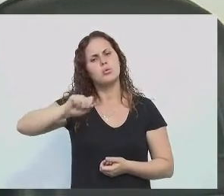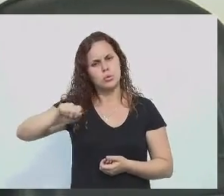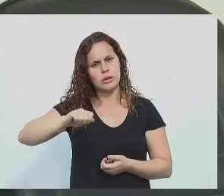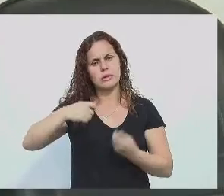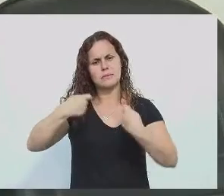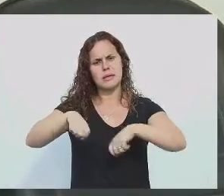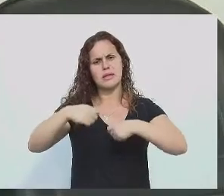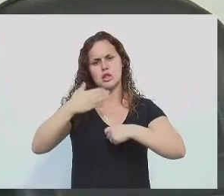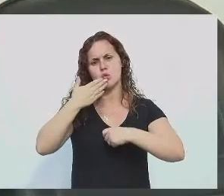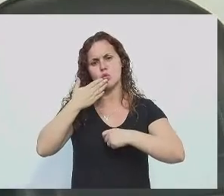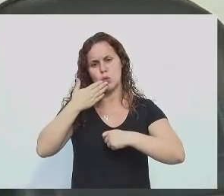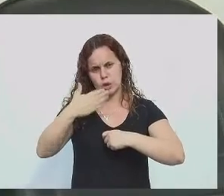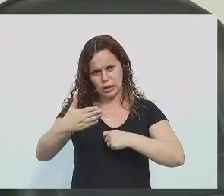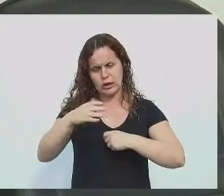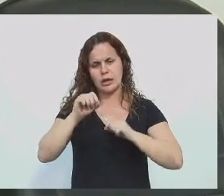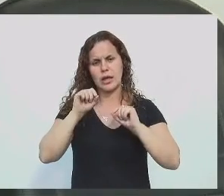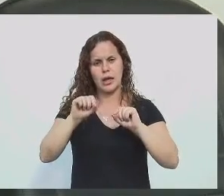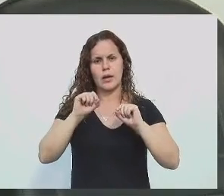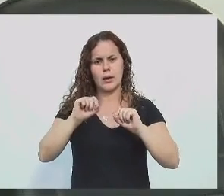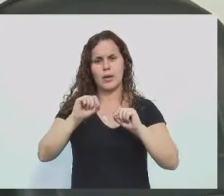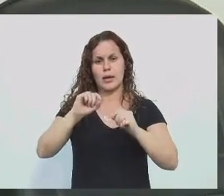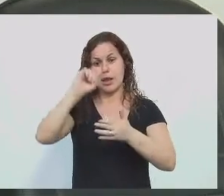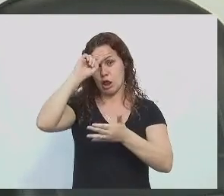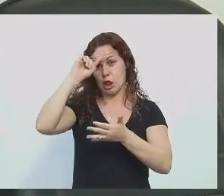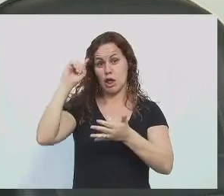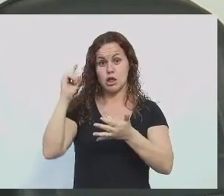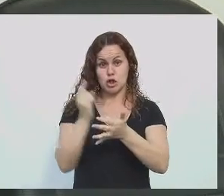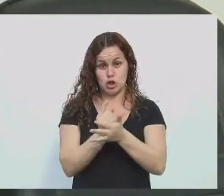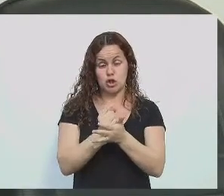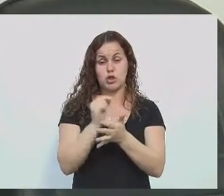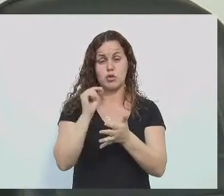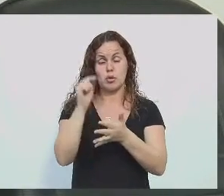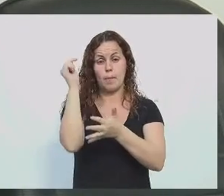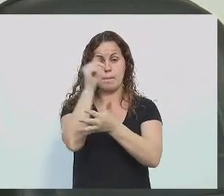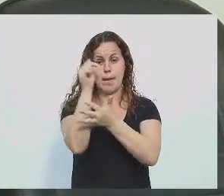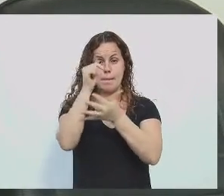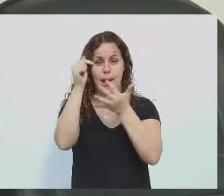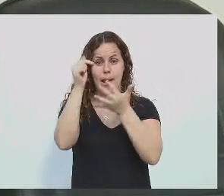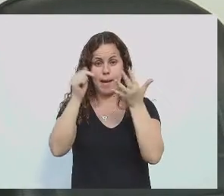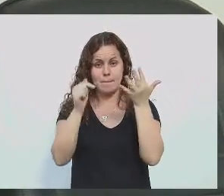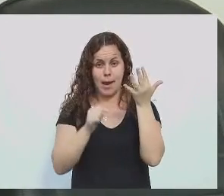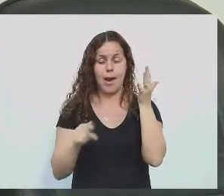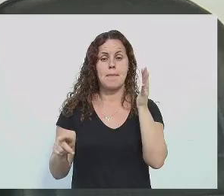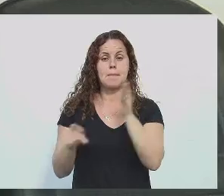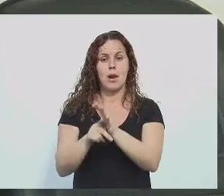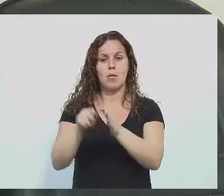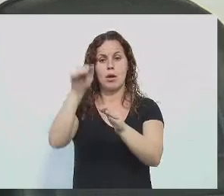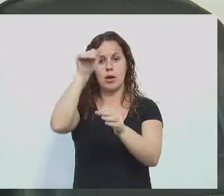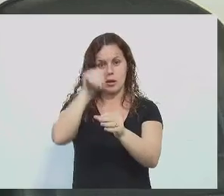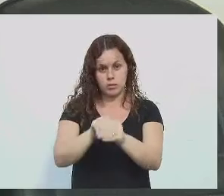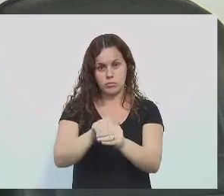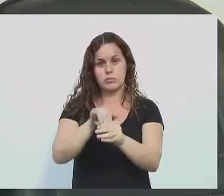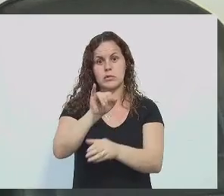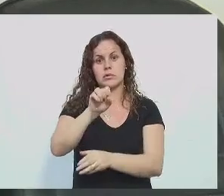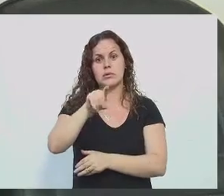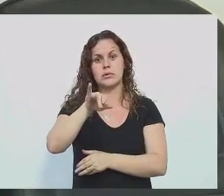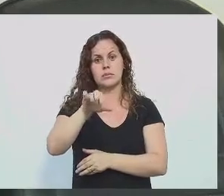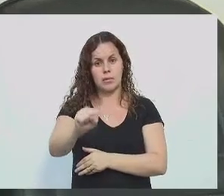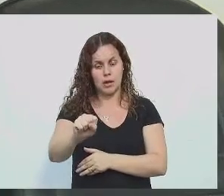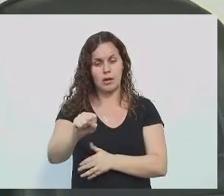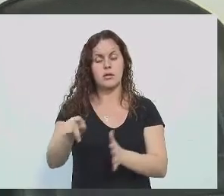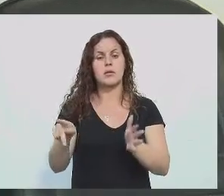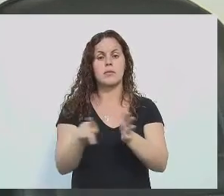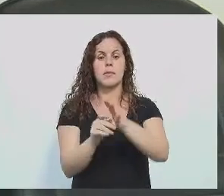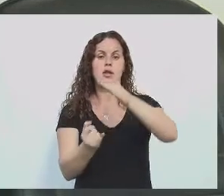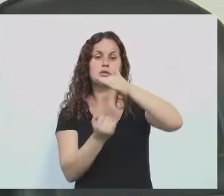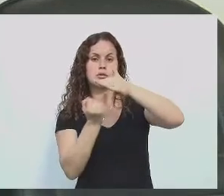seja solicitado a tomada das providências pertinentes para a realização da eleição do IMAS, Instituto